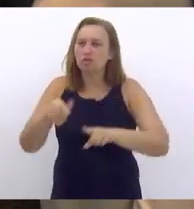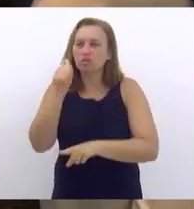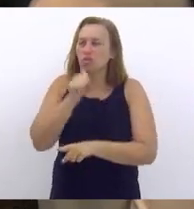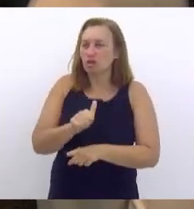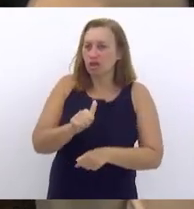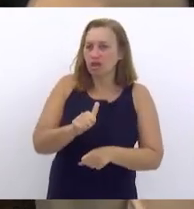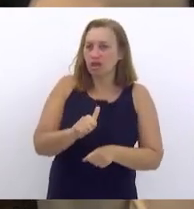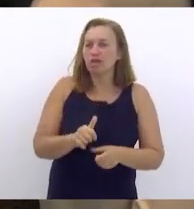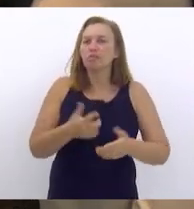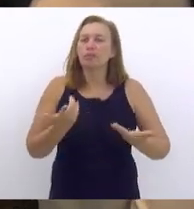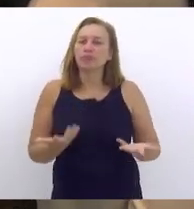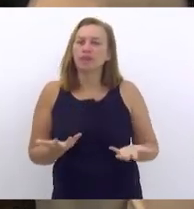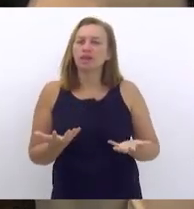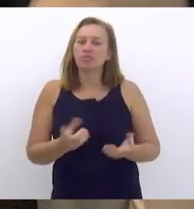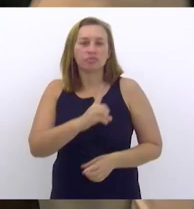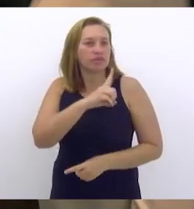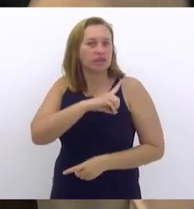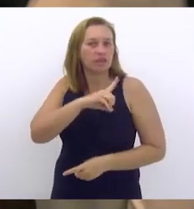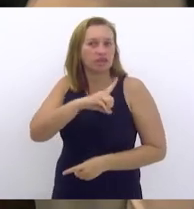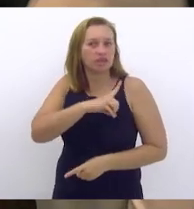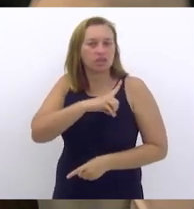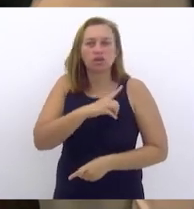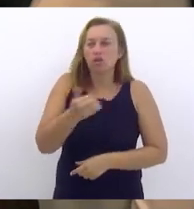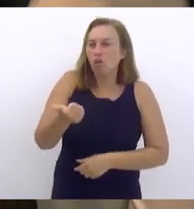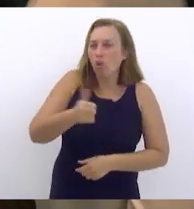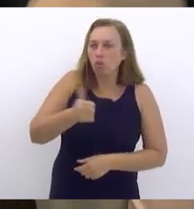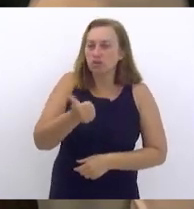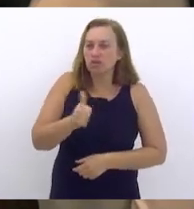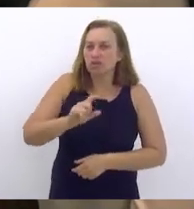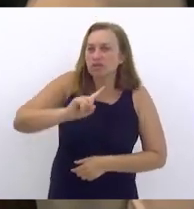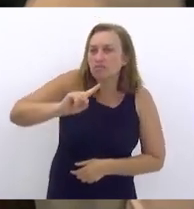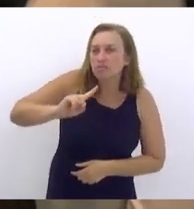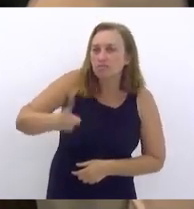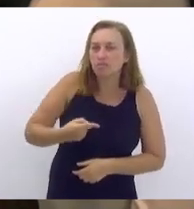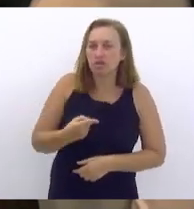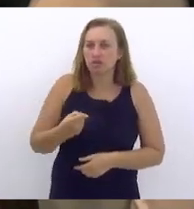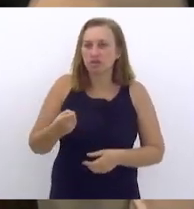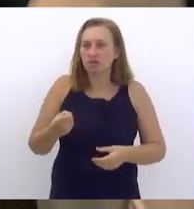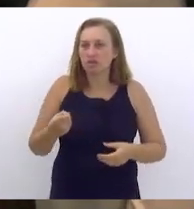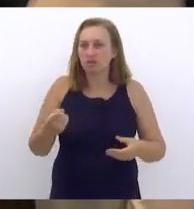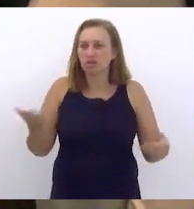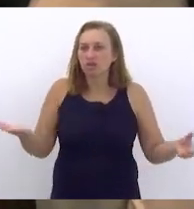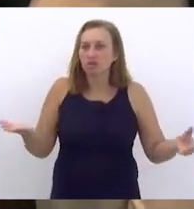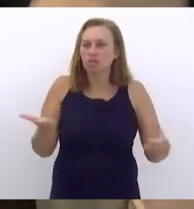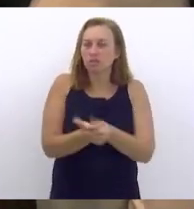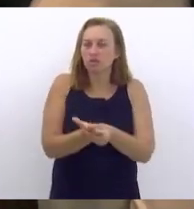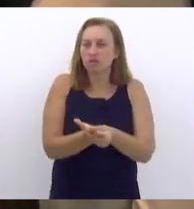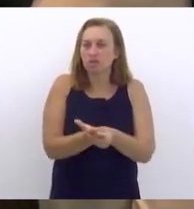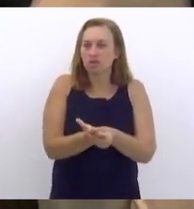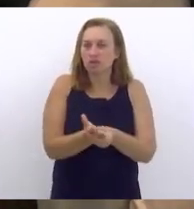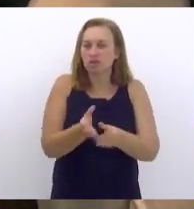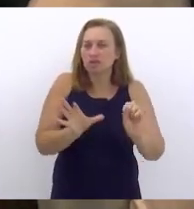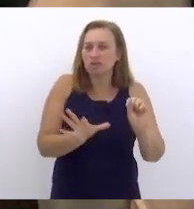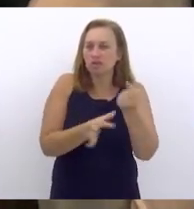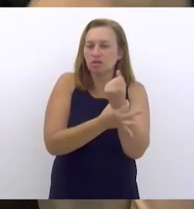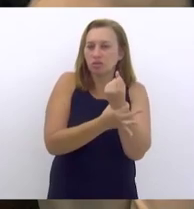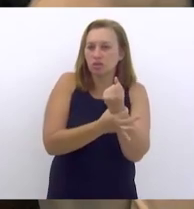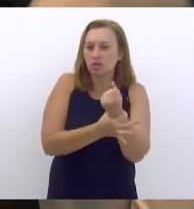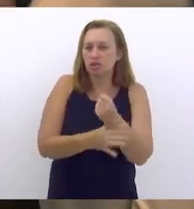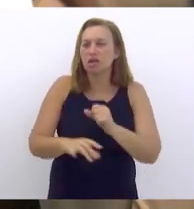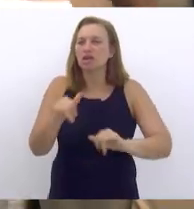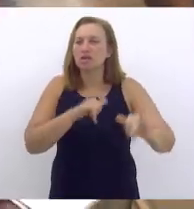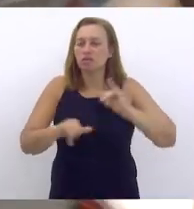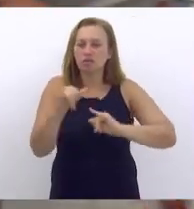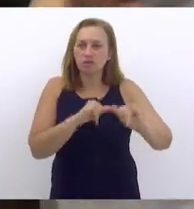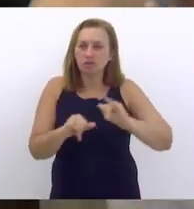de atendimento à mulher executaram 11 mil medidas protetivas. Dados do Observatório da